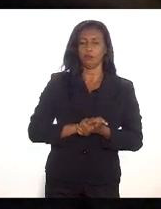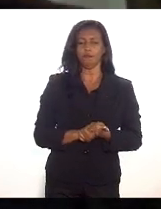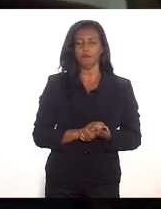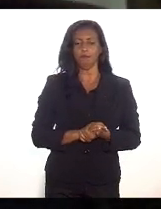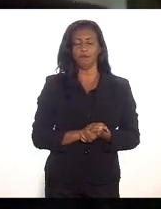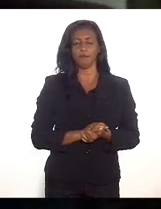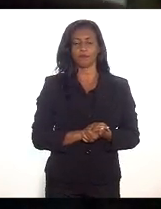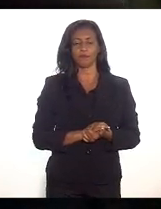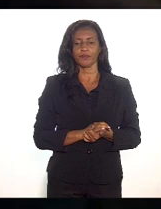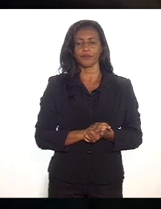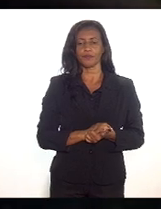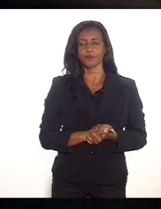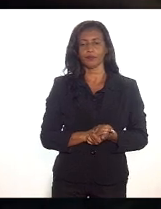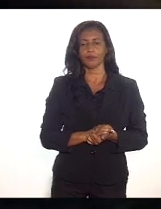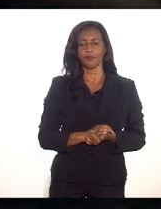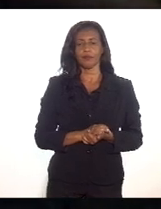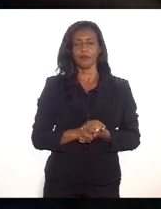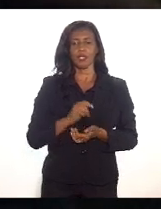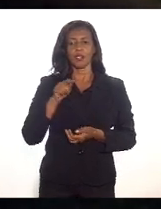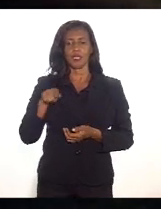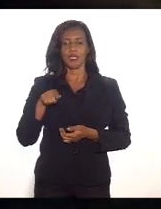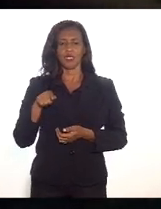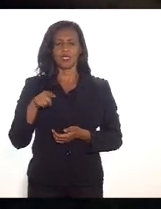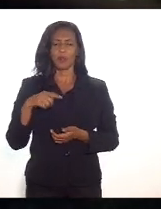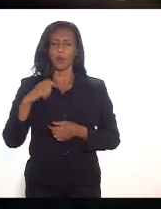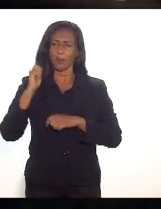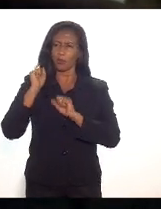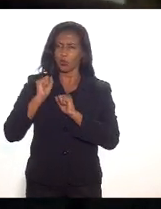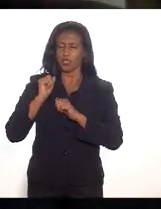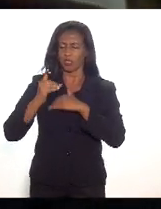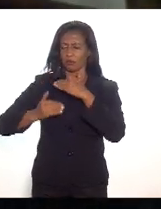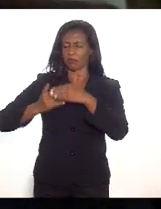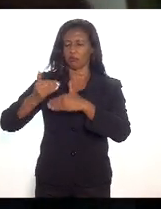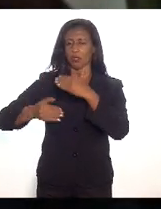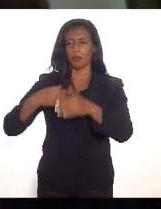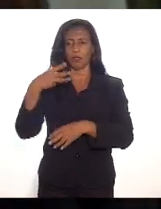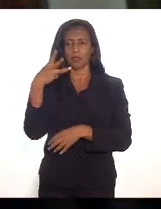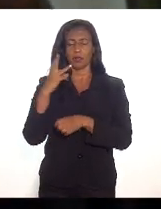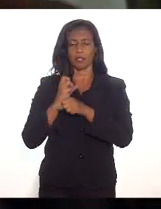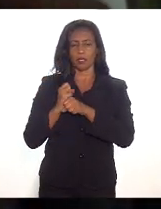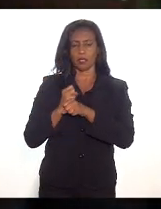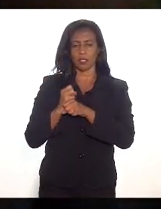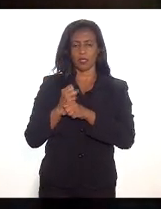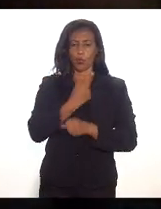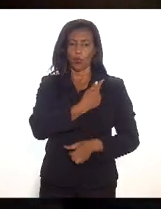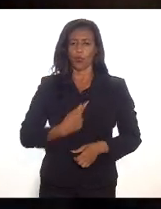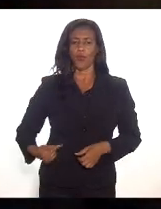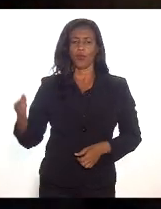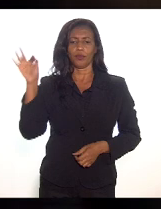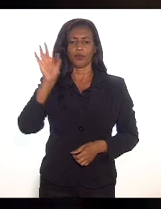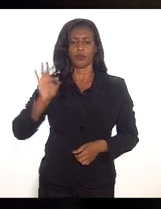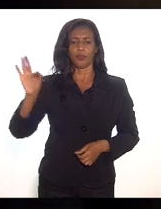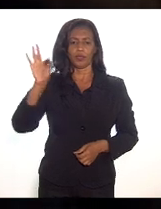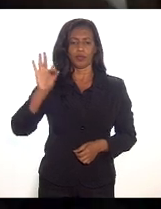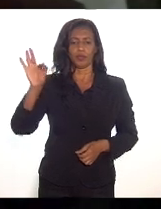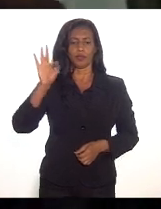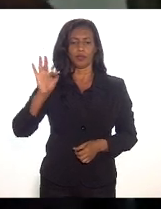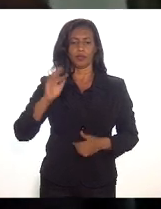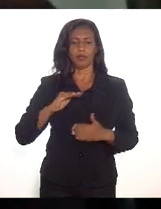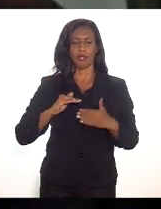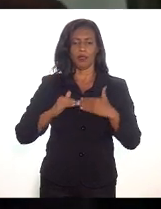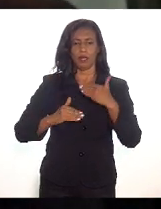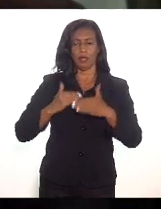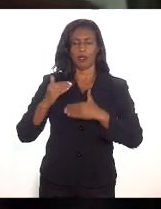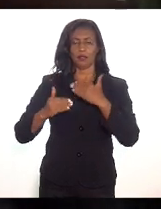ele poderia ser muito bem prorrogado por mais 3 anos. E como o governo federal, através da